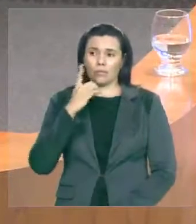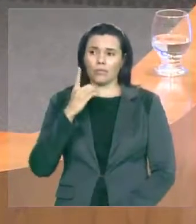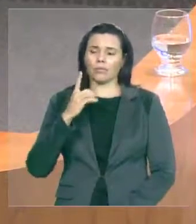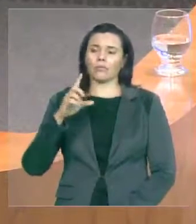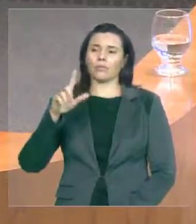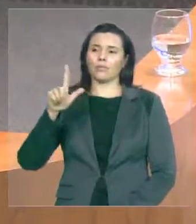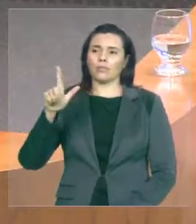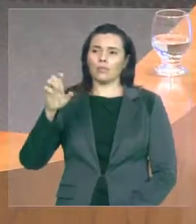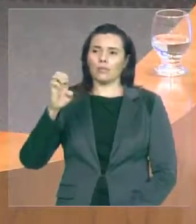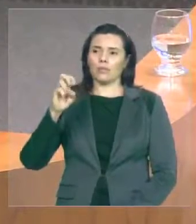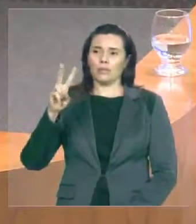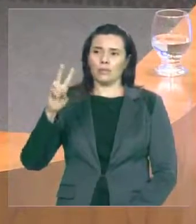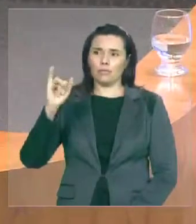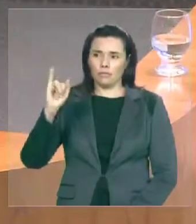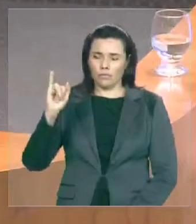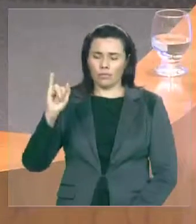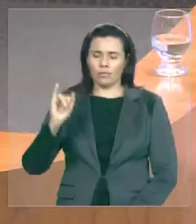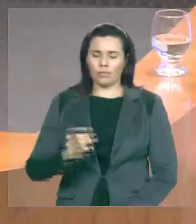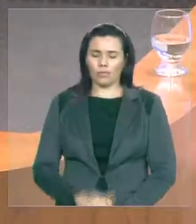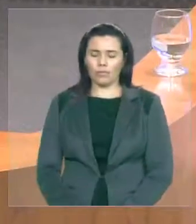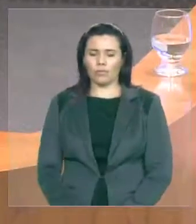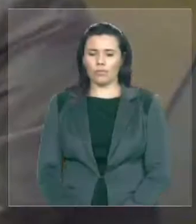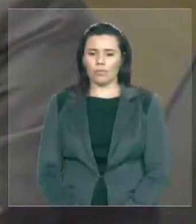Levi Pontes.